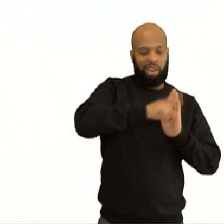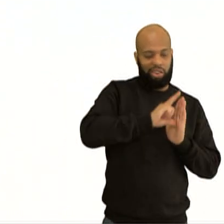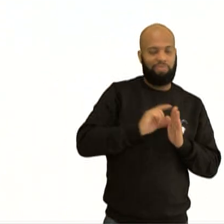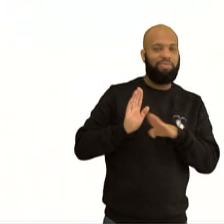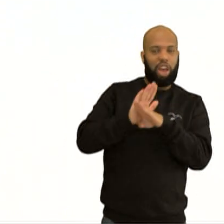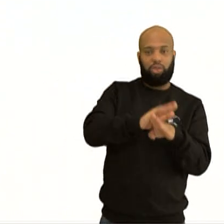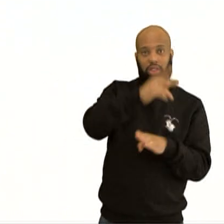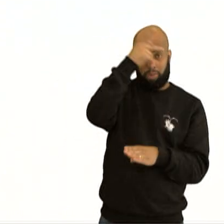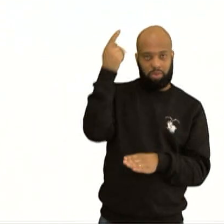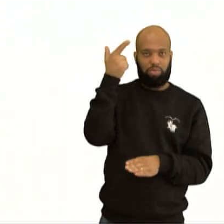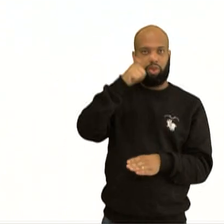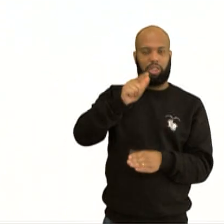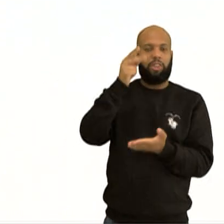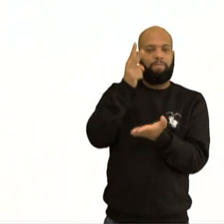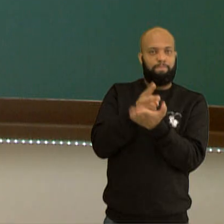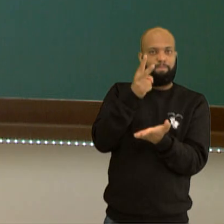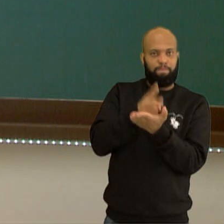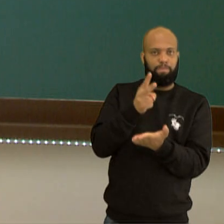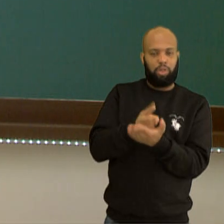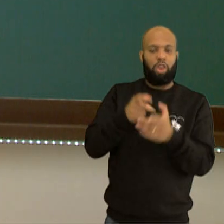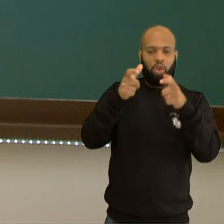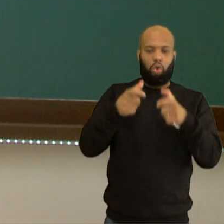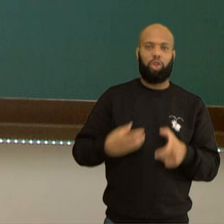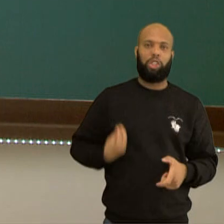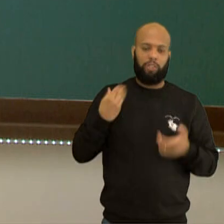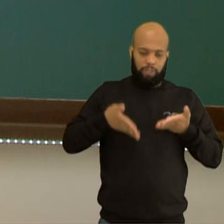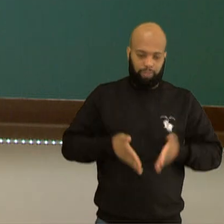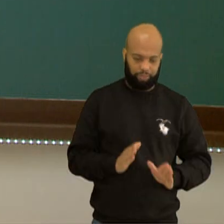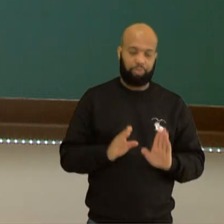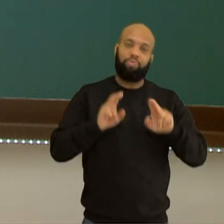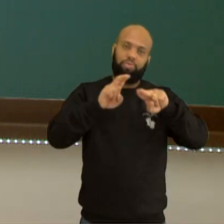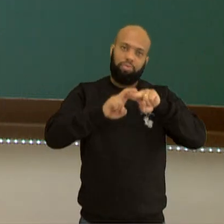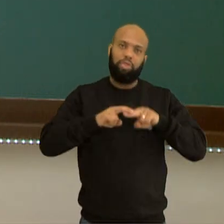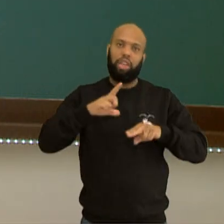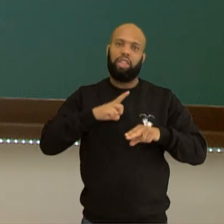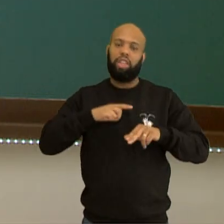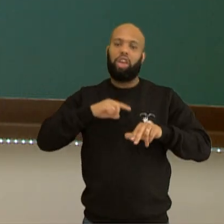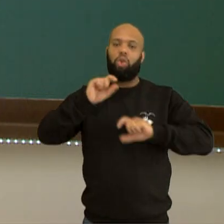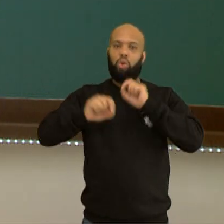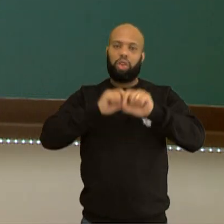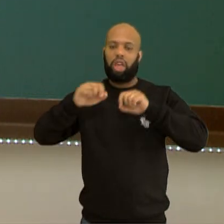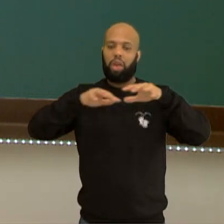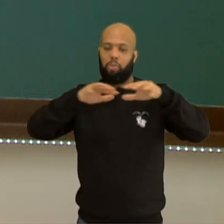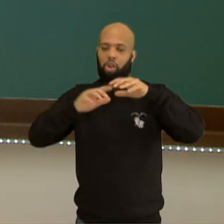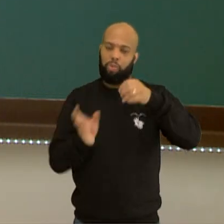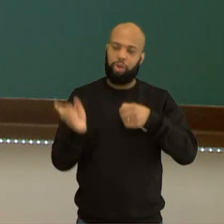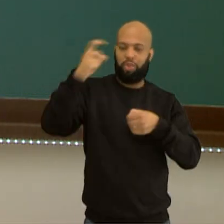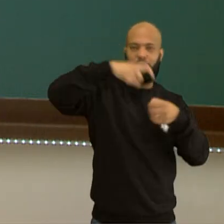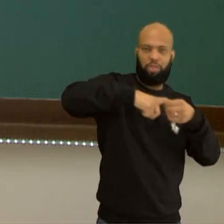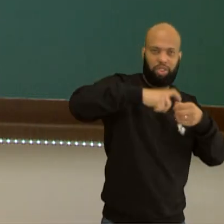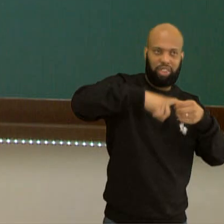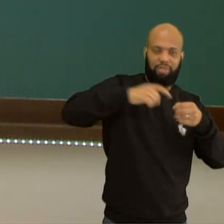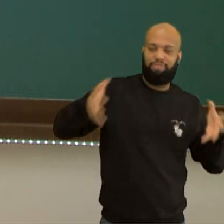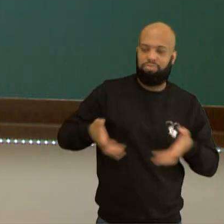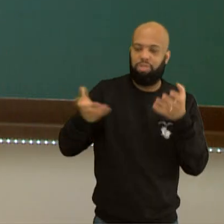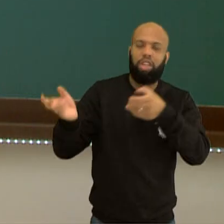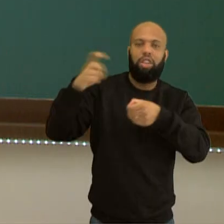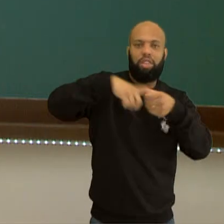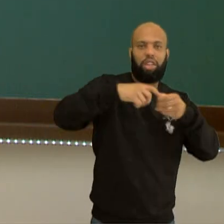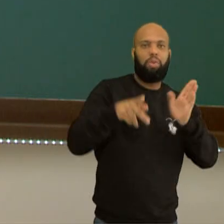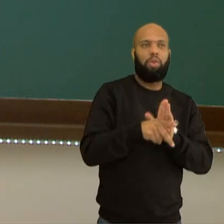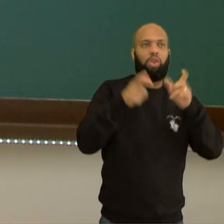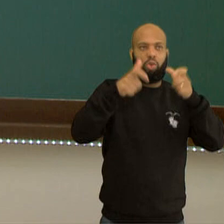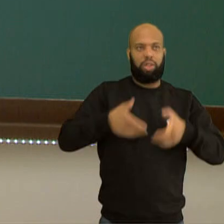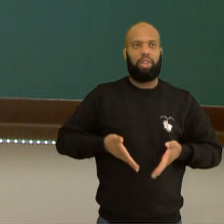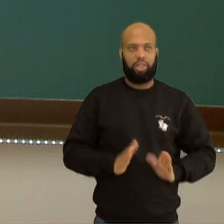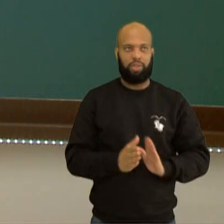ajudando as pessoas a permanecerem no seu local de origem. E por isso a gente tem esse movimento migratório de retornar para as suas regiões